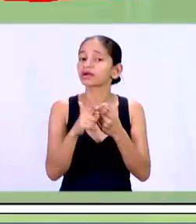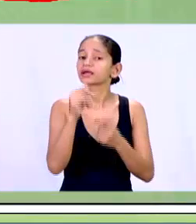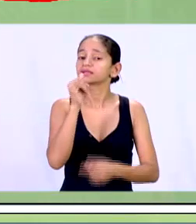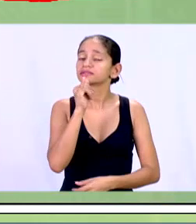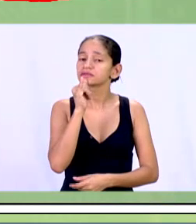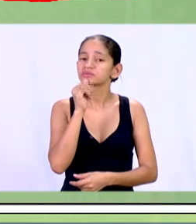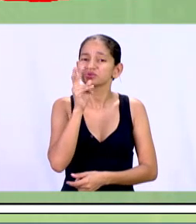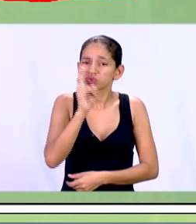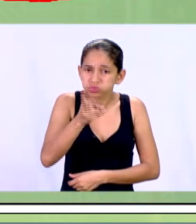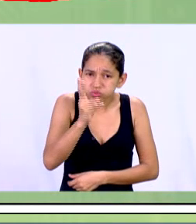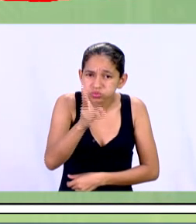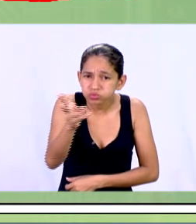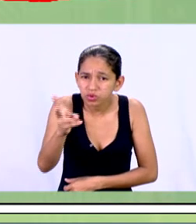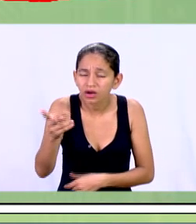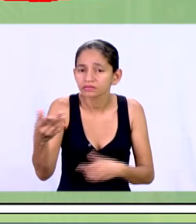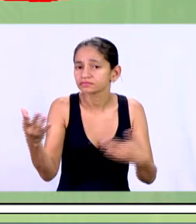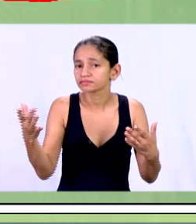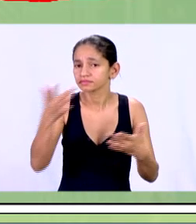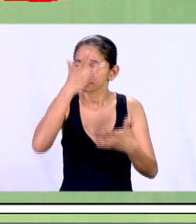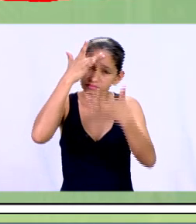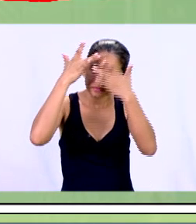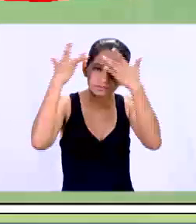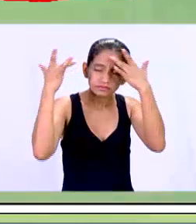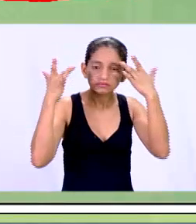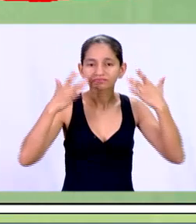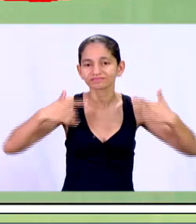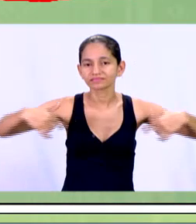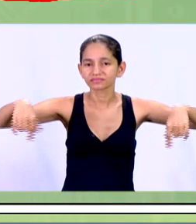nem sempre nessa questão, né,